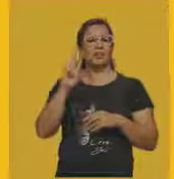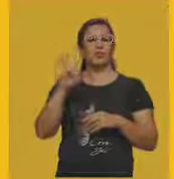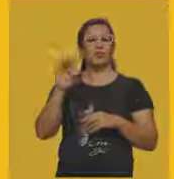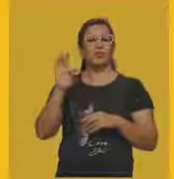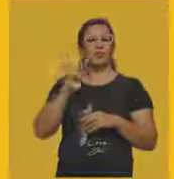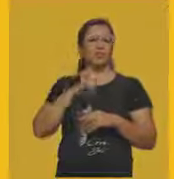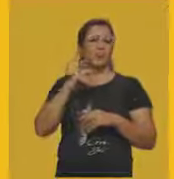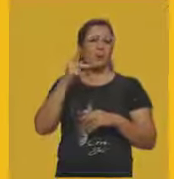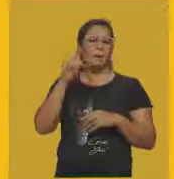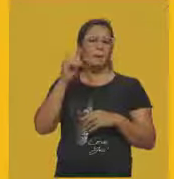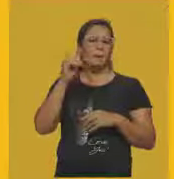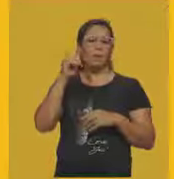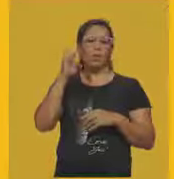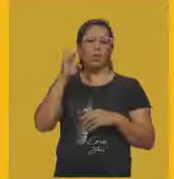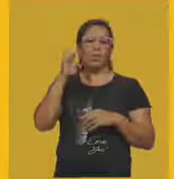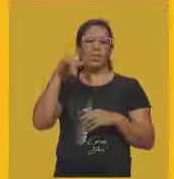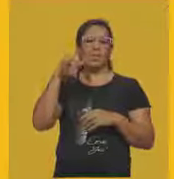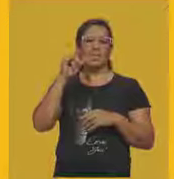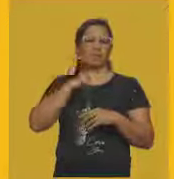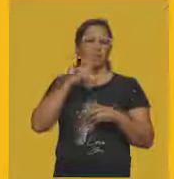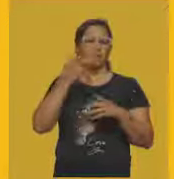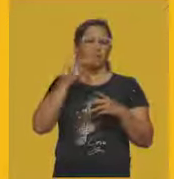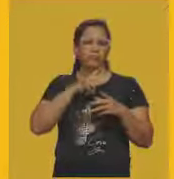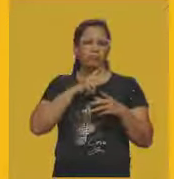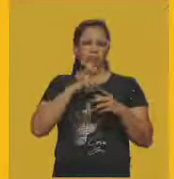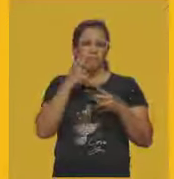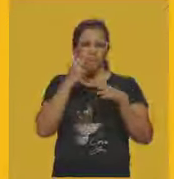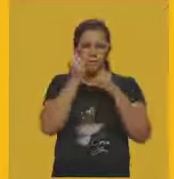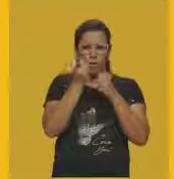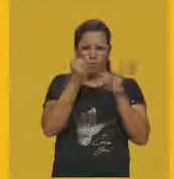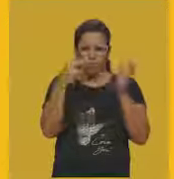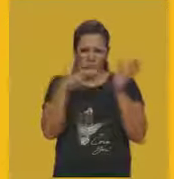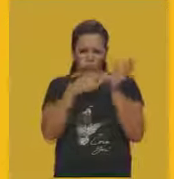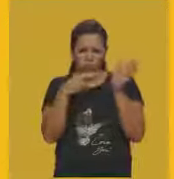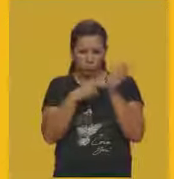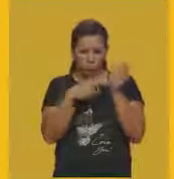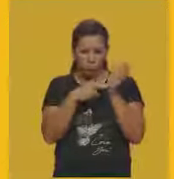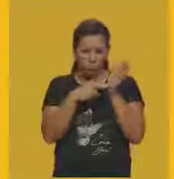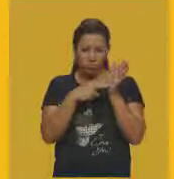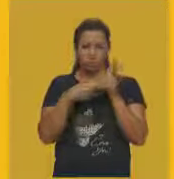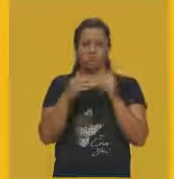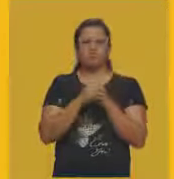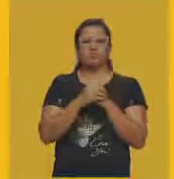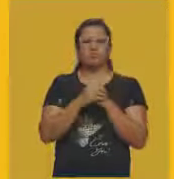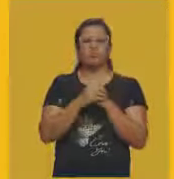de potencial e tensão, beleza? Só para vocês entenderem, são sinônimos.